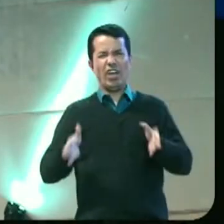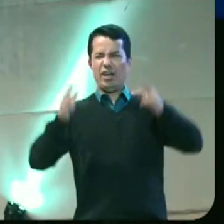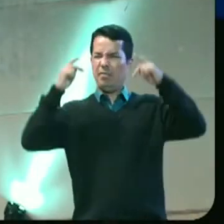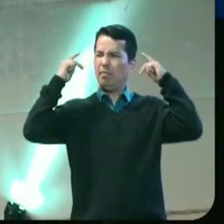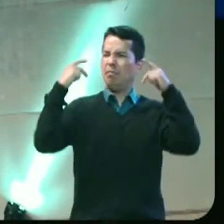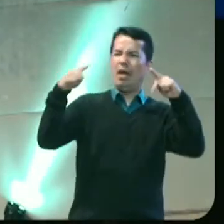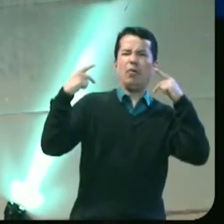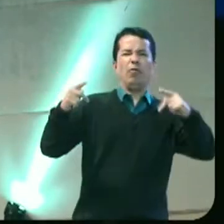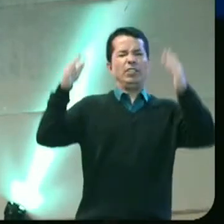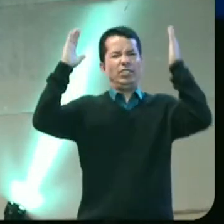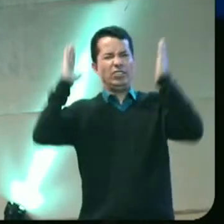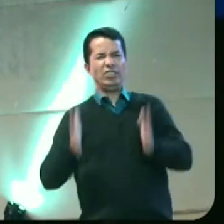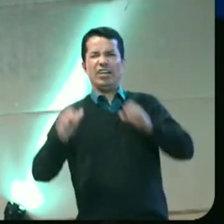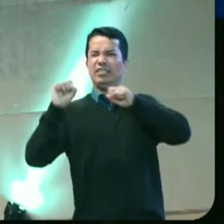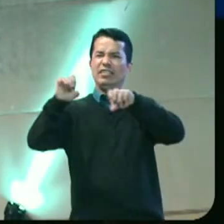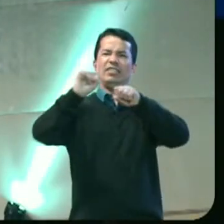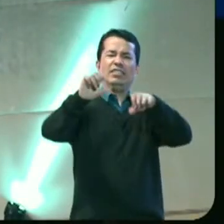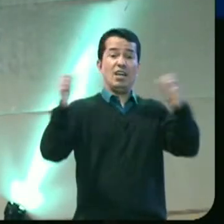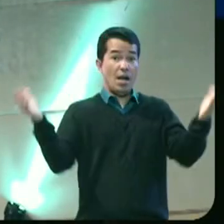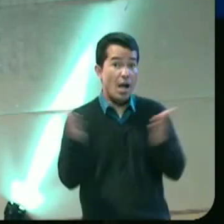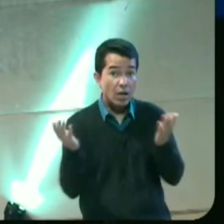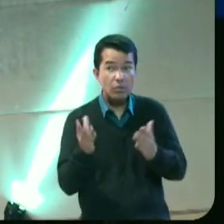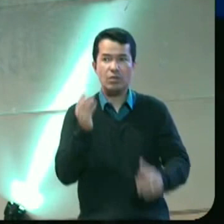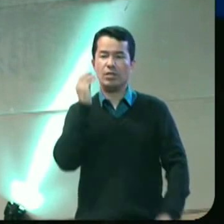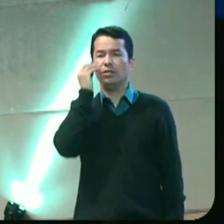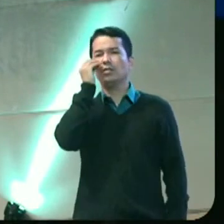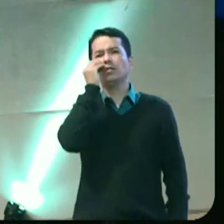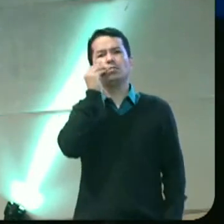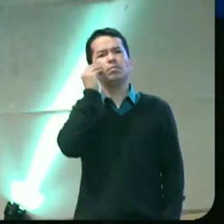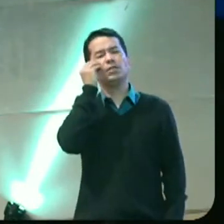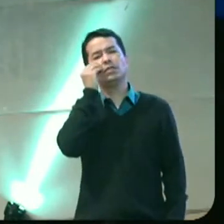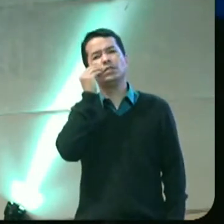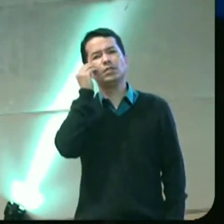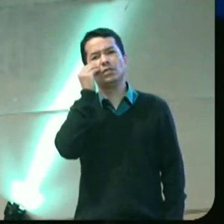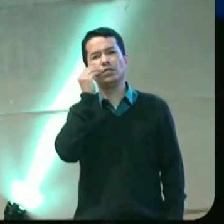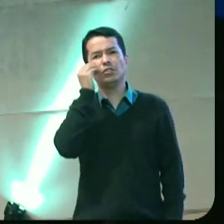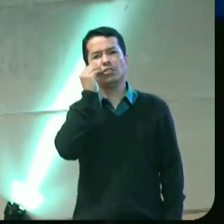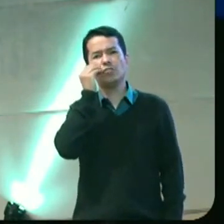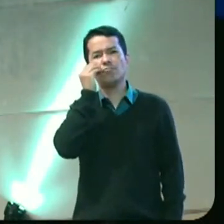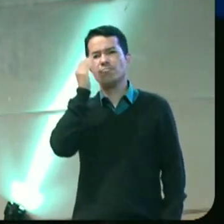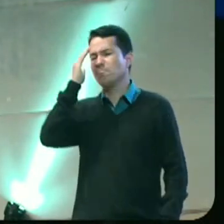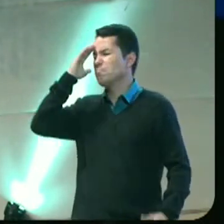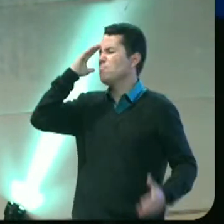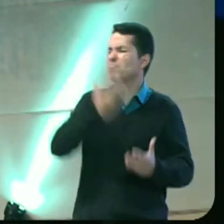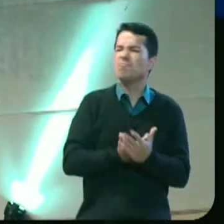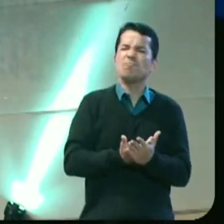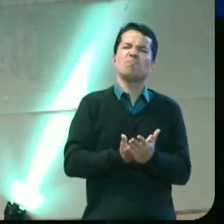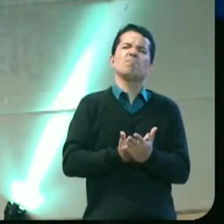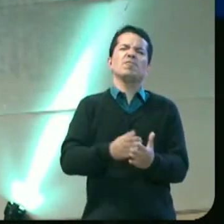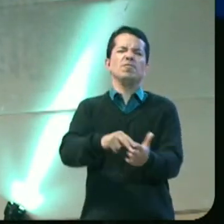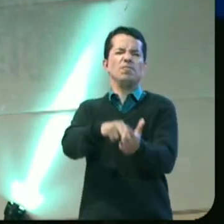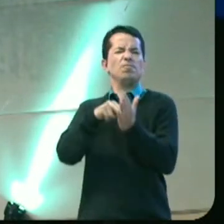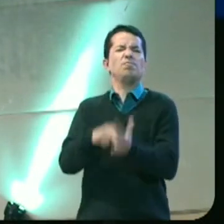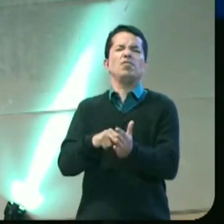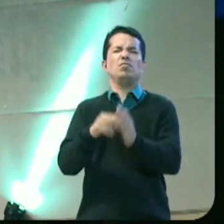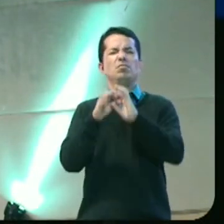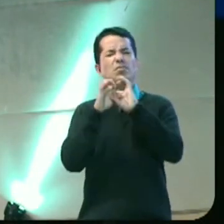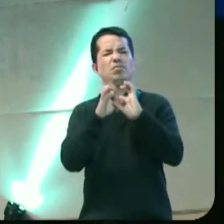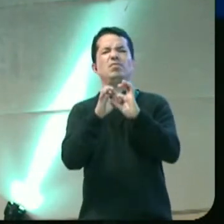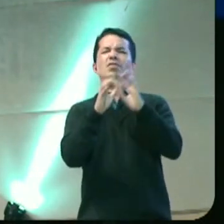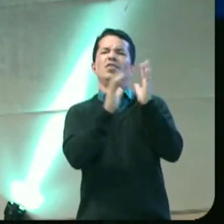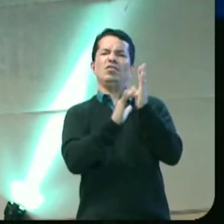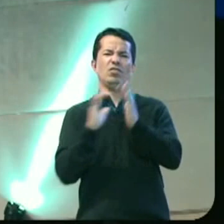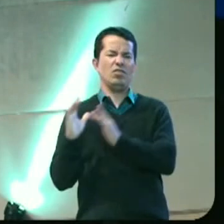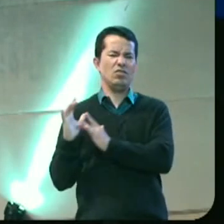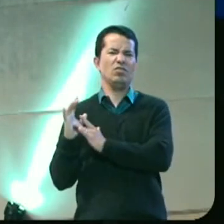aprendeu. É a hora de viver a fé de verdade. Peça